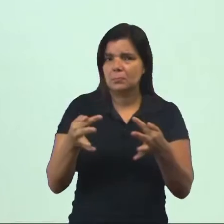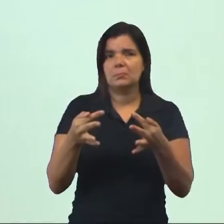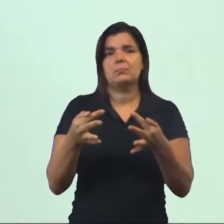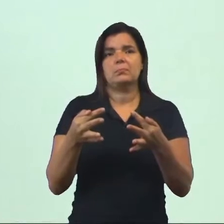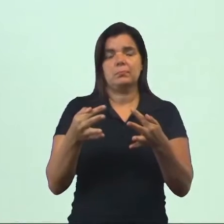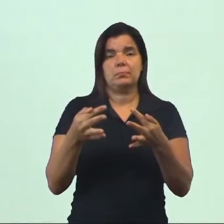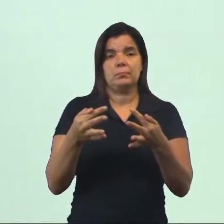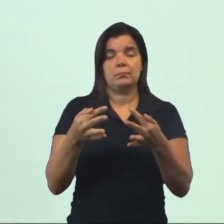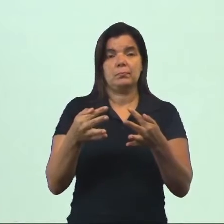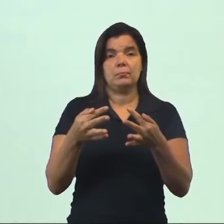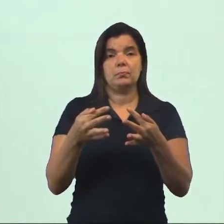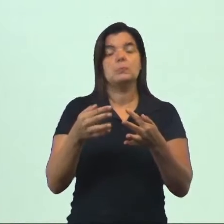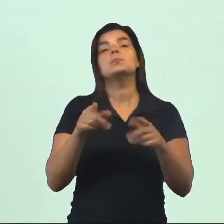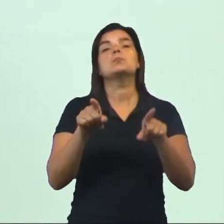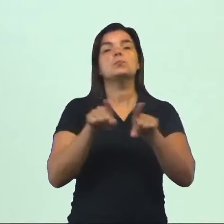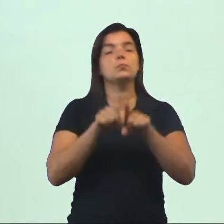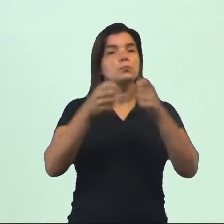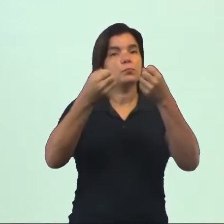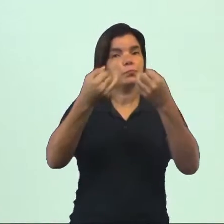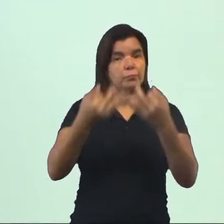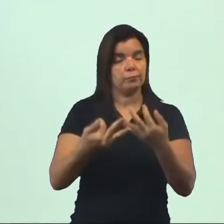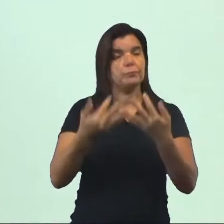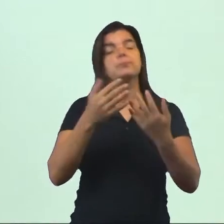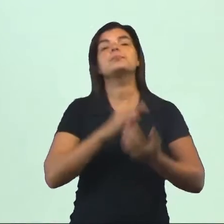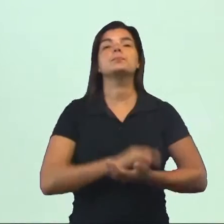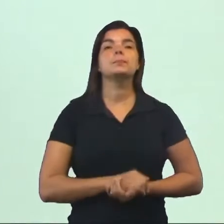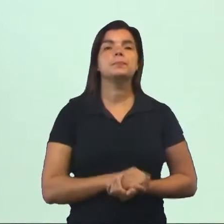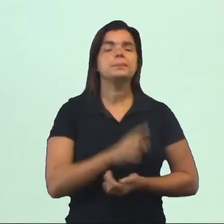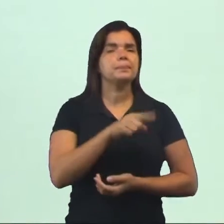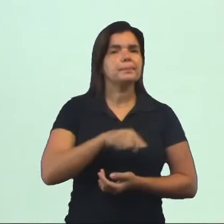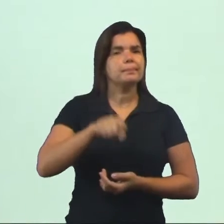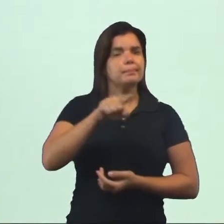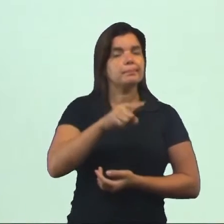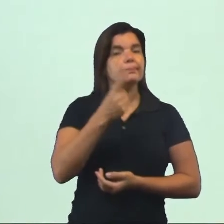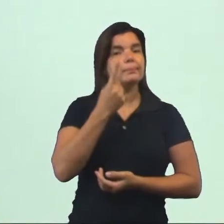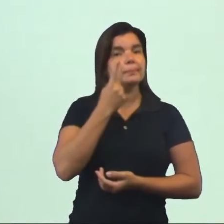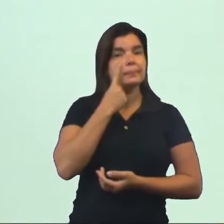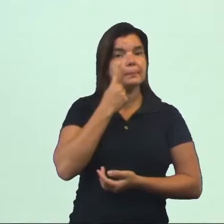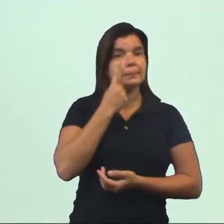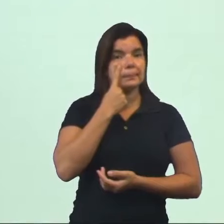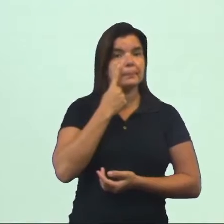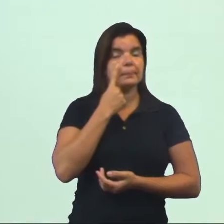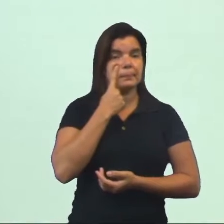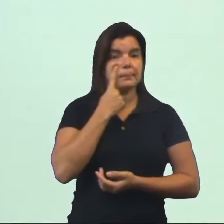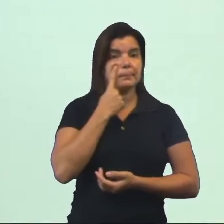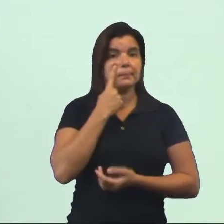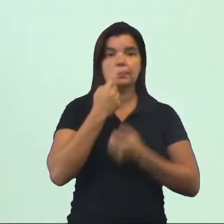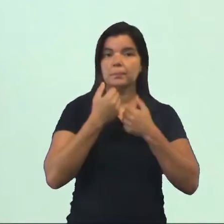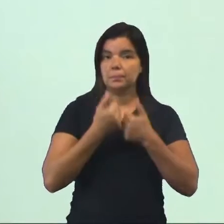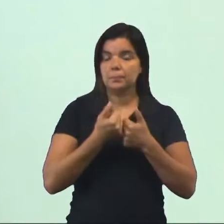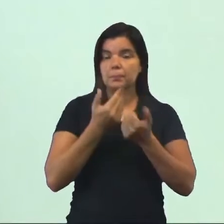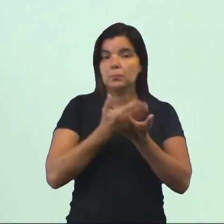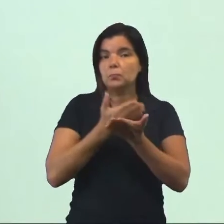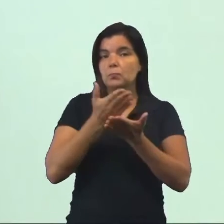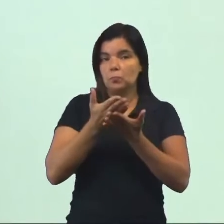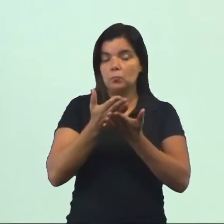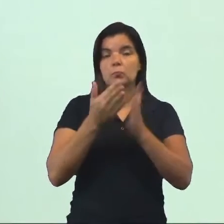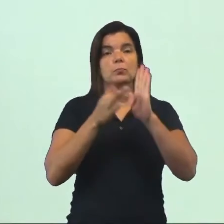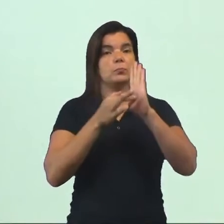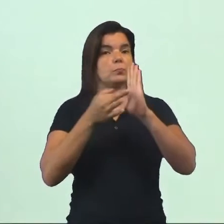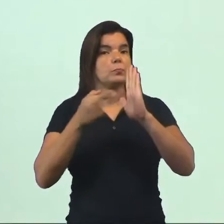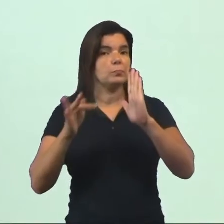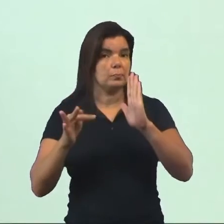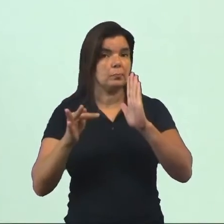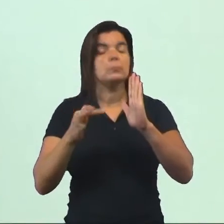simples. Então, quando ele vai falar nessa parte, você só tem que observar, tá? O enunciado e a